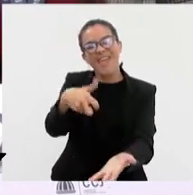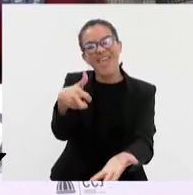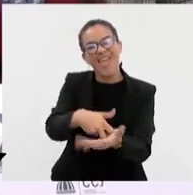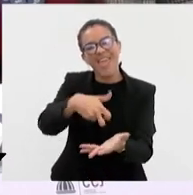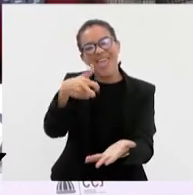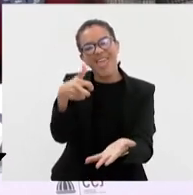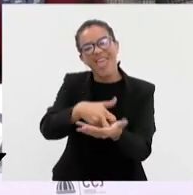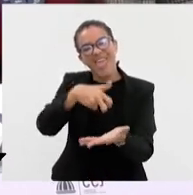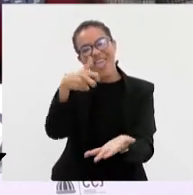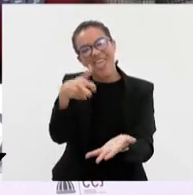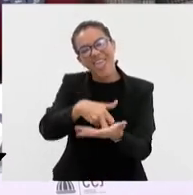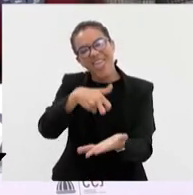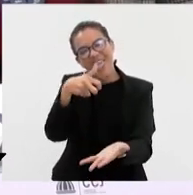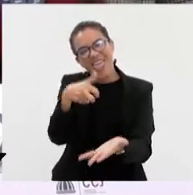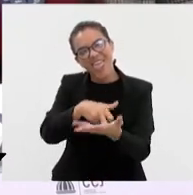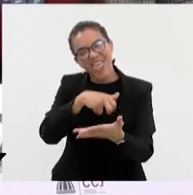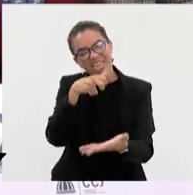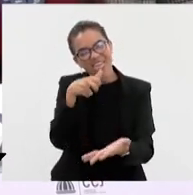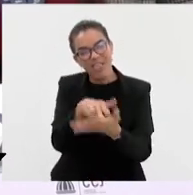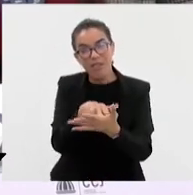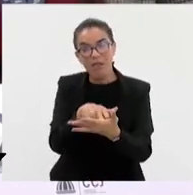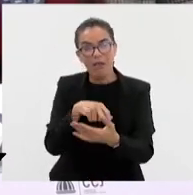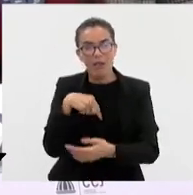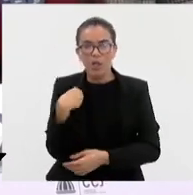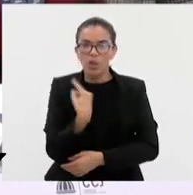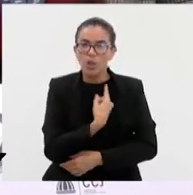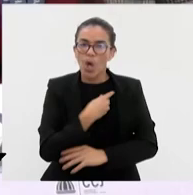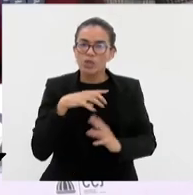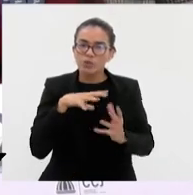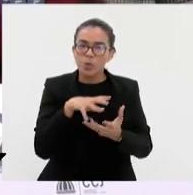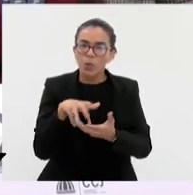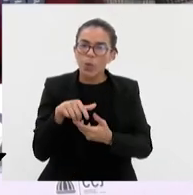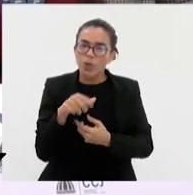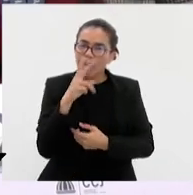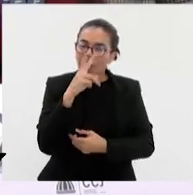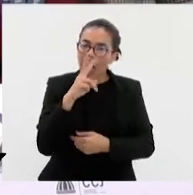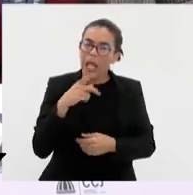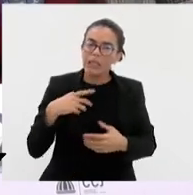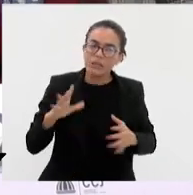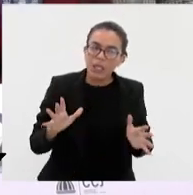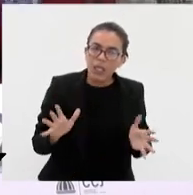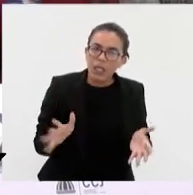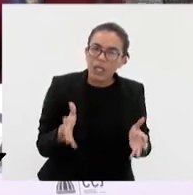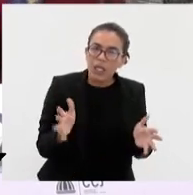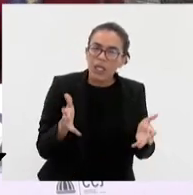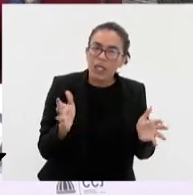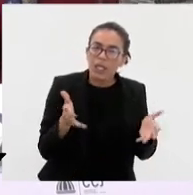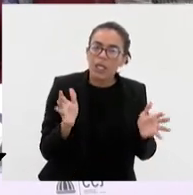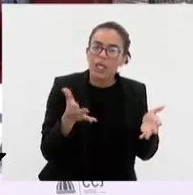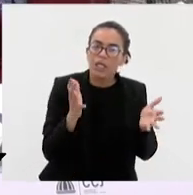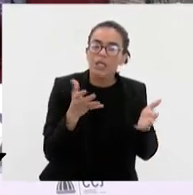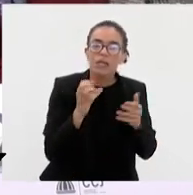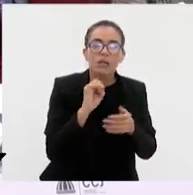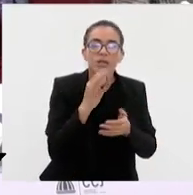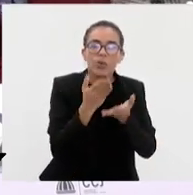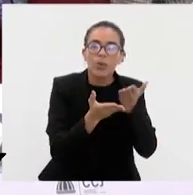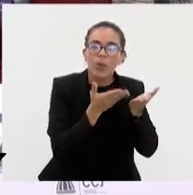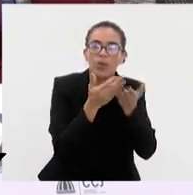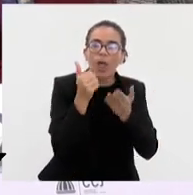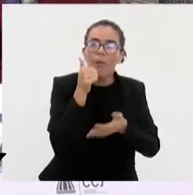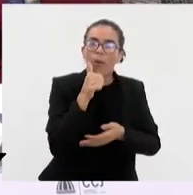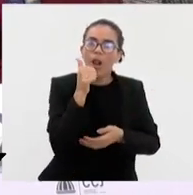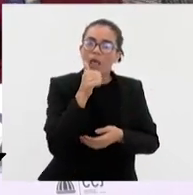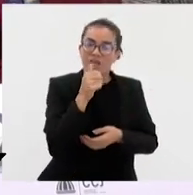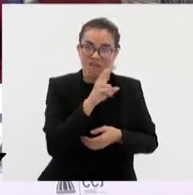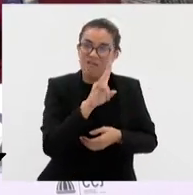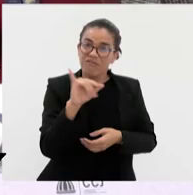Bem feito, porque... E é isso que o mundo está estimulando se nós não cuidarmos das mulheres, porque gente vai